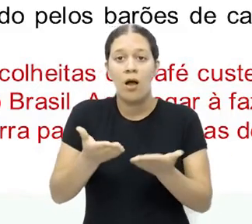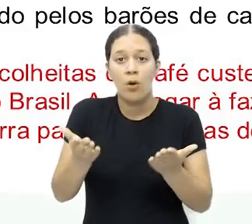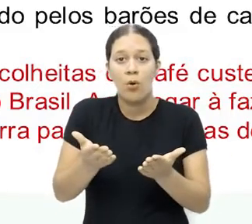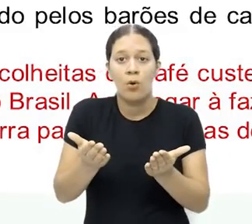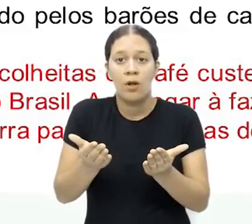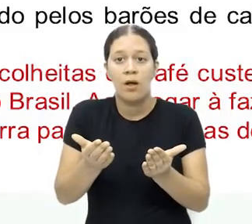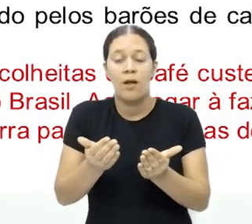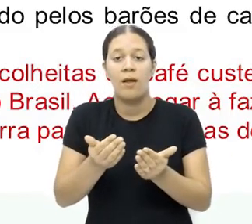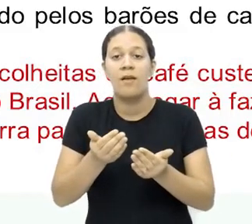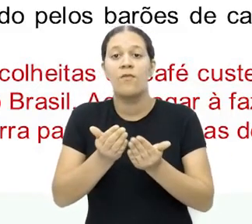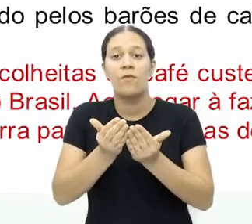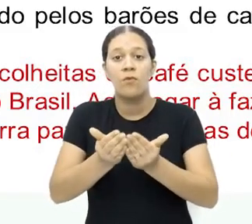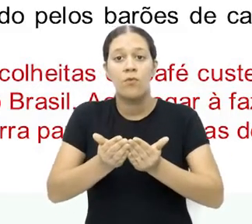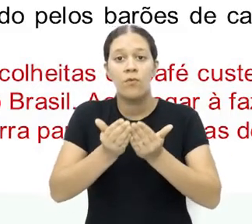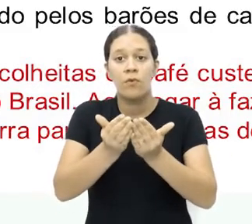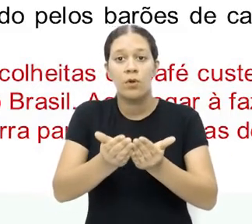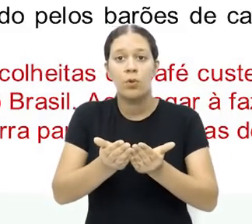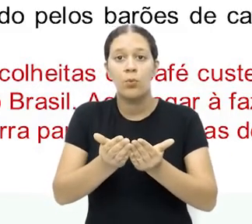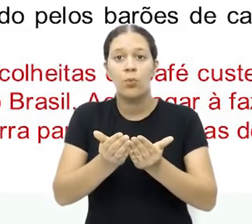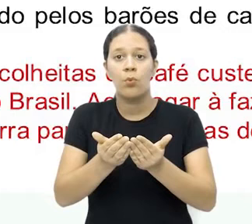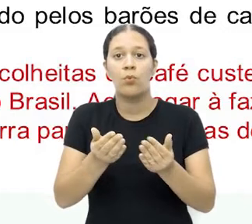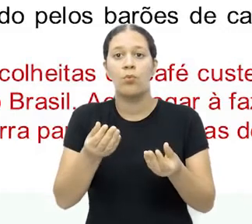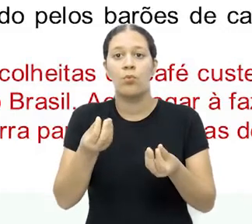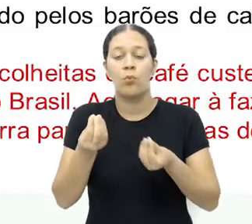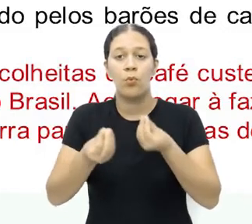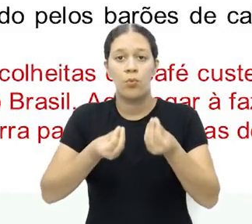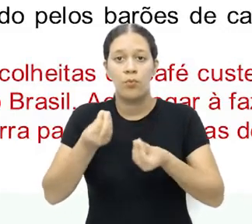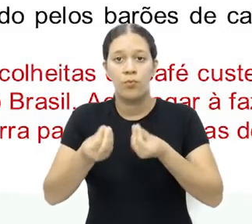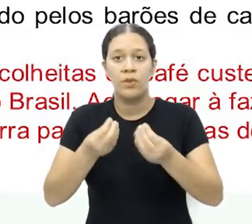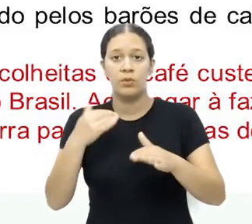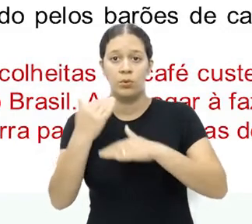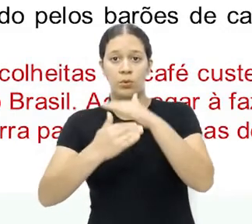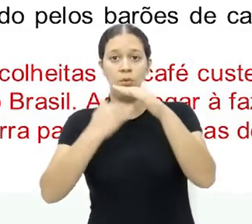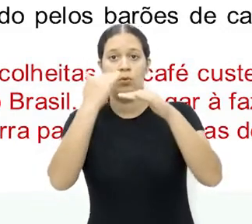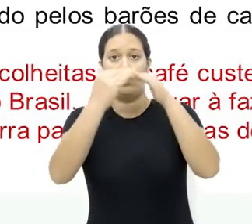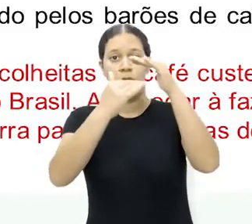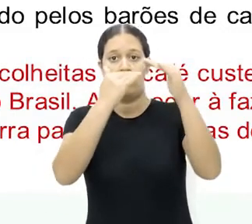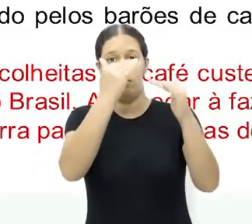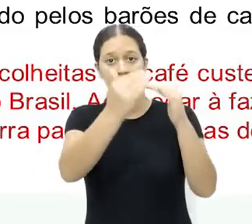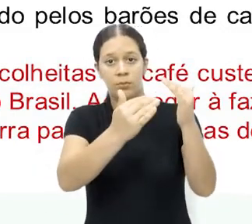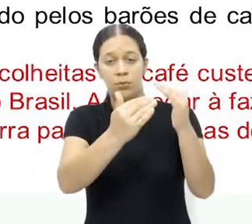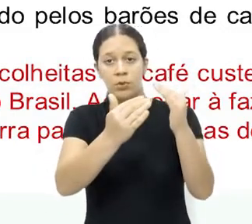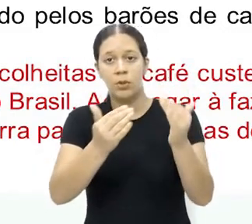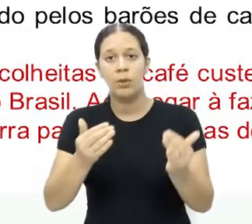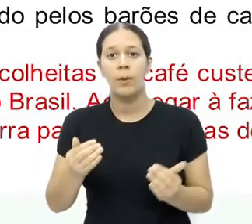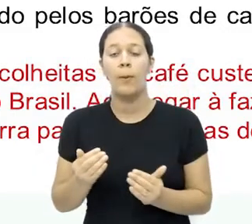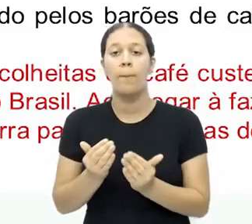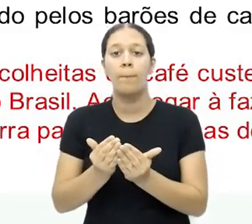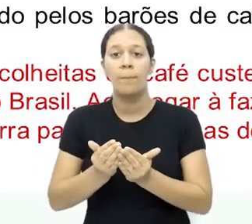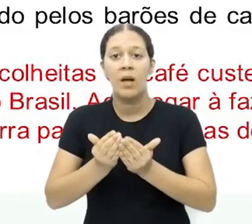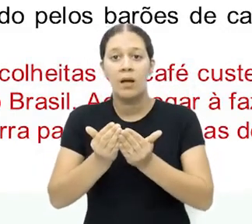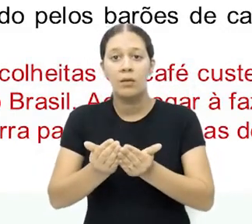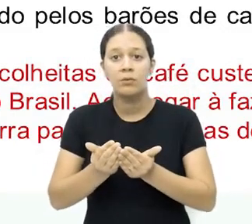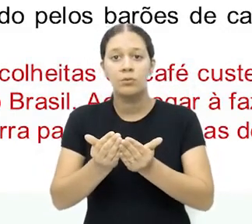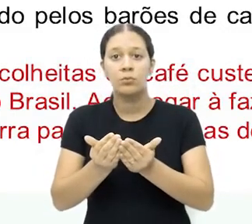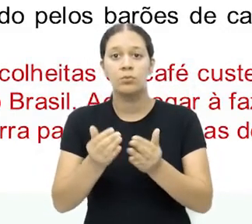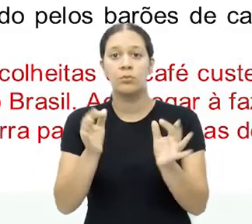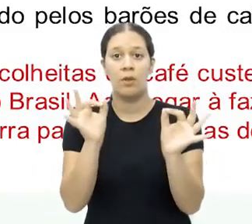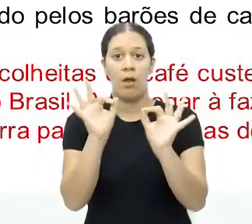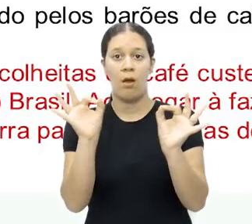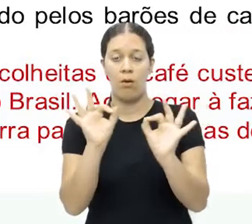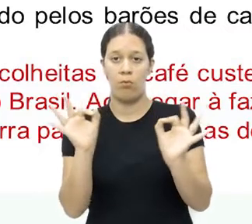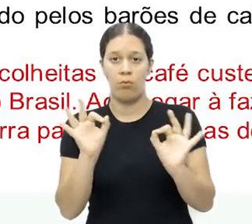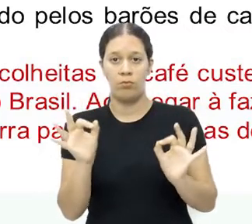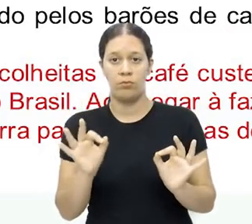marítimo, o café puxou a questão do desenvolvimento do setor marítimo? Não, porque o